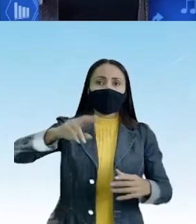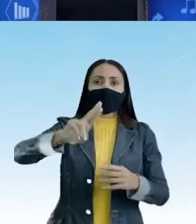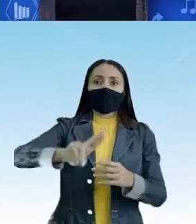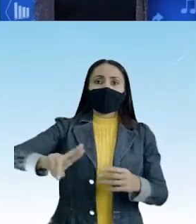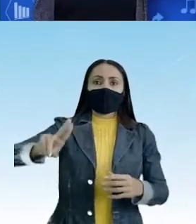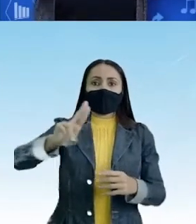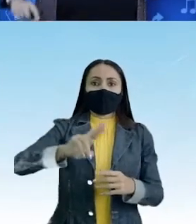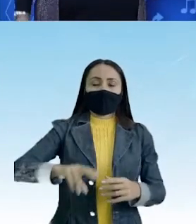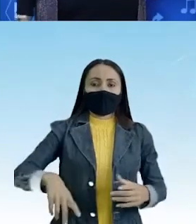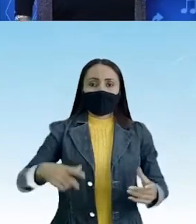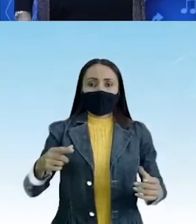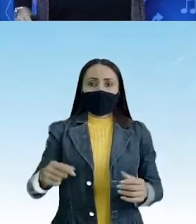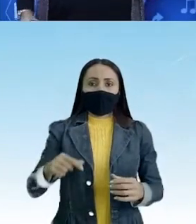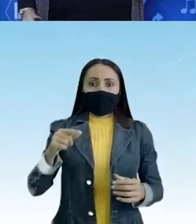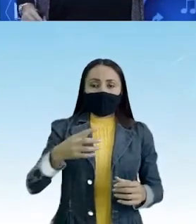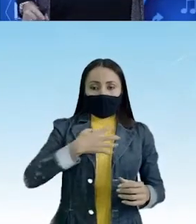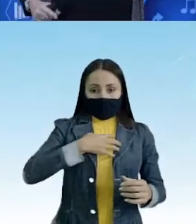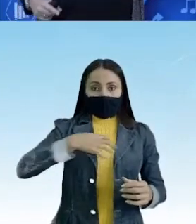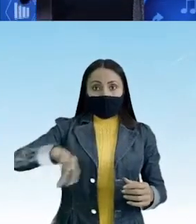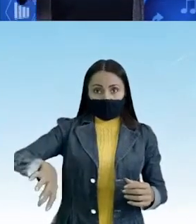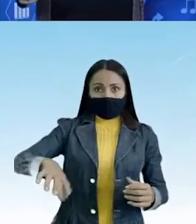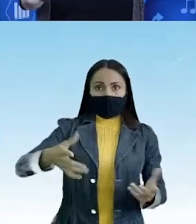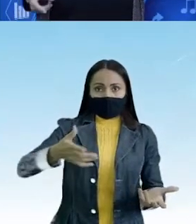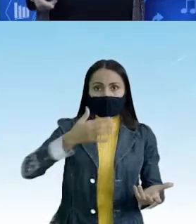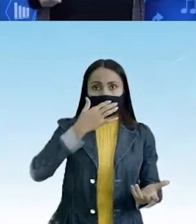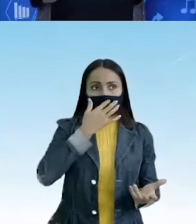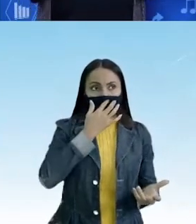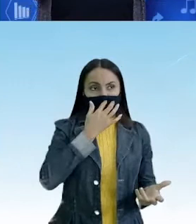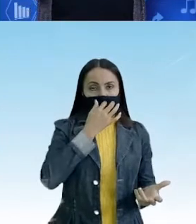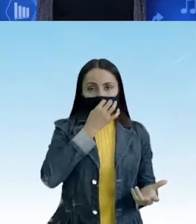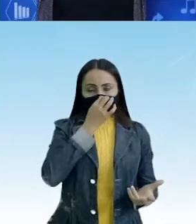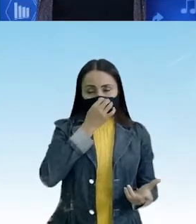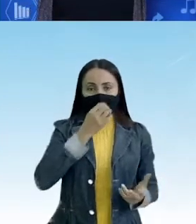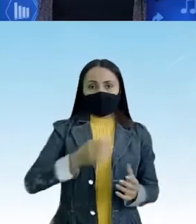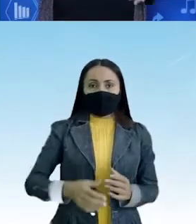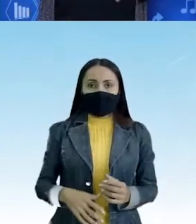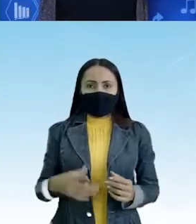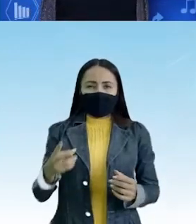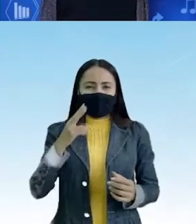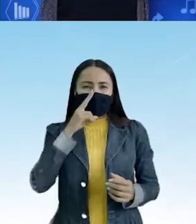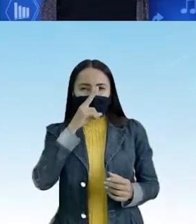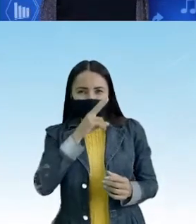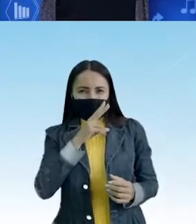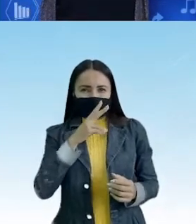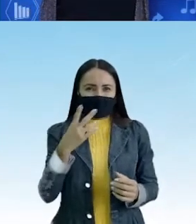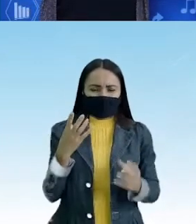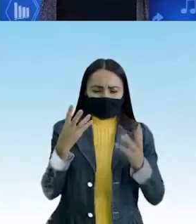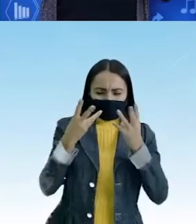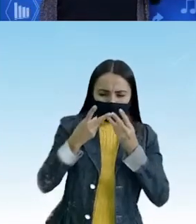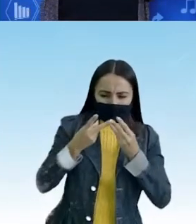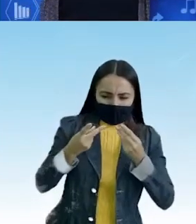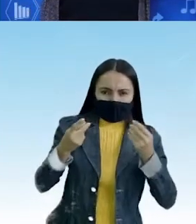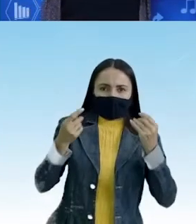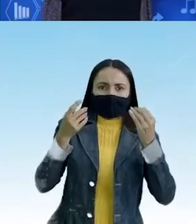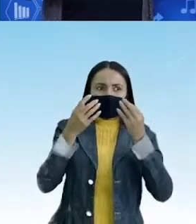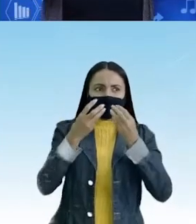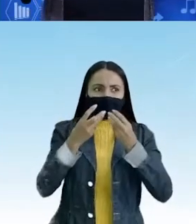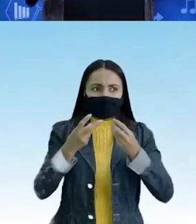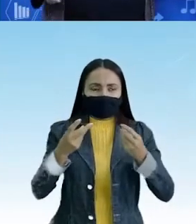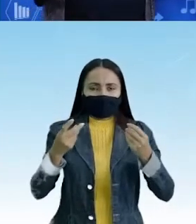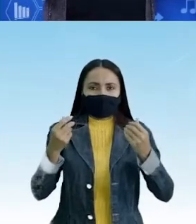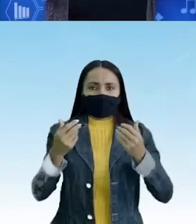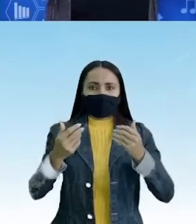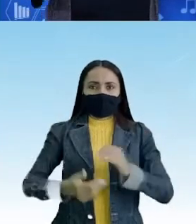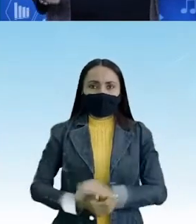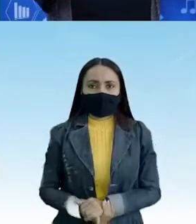aqui embaixo, na Bahia. A gente também utiliza, mas ele é muito forte, mas o gosto deles, aqui na Bahia ficou mais